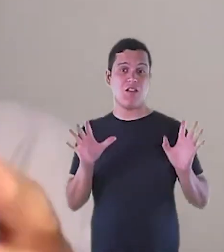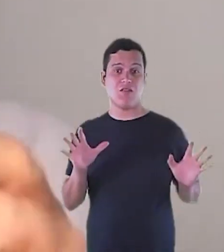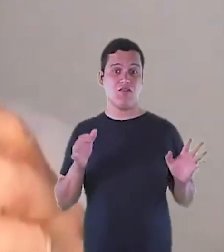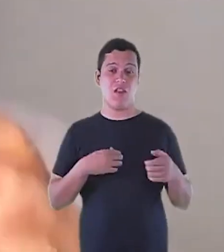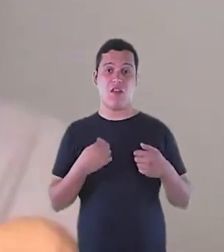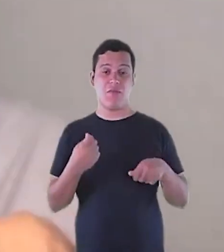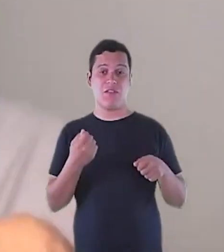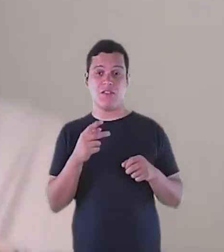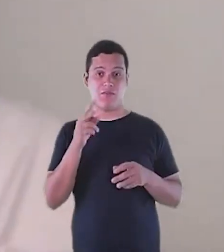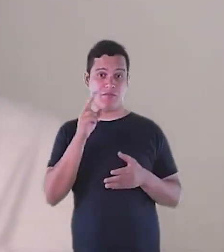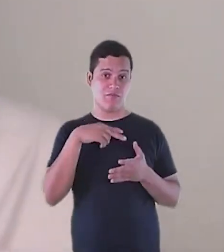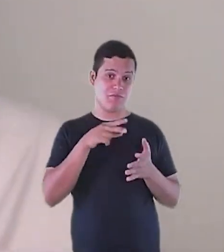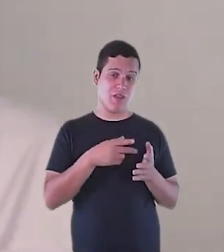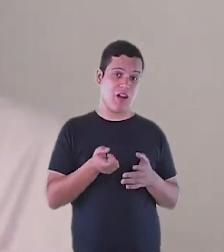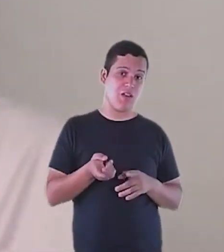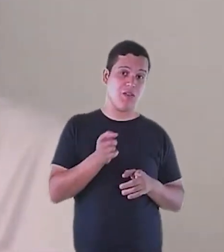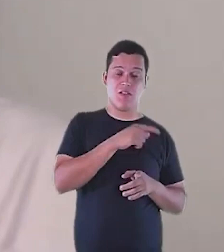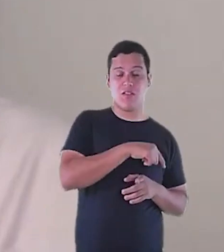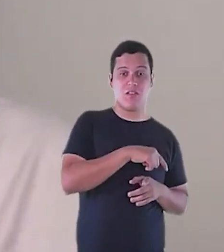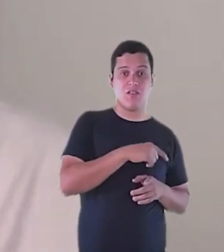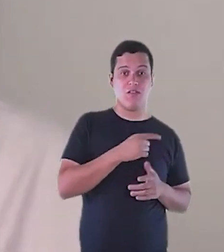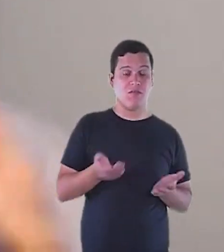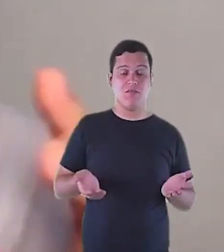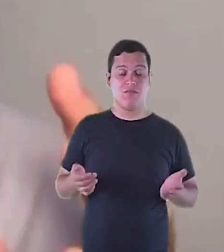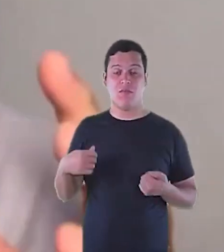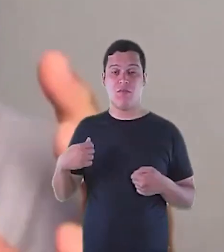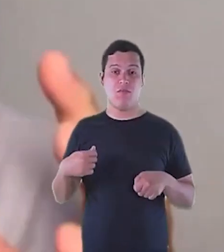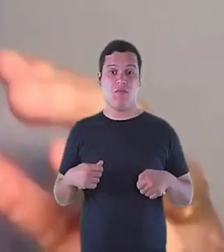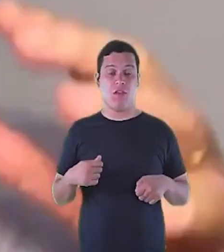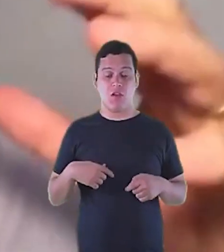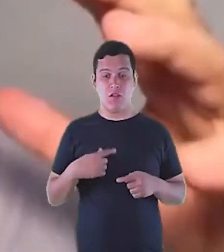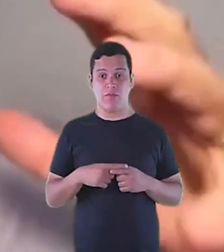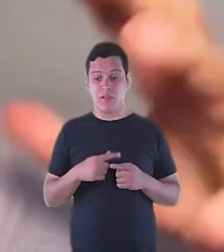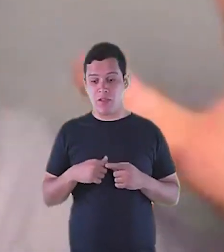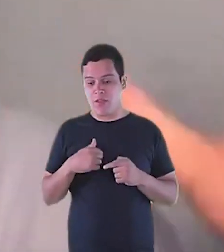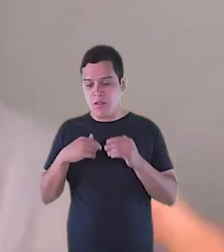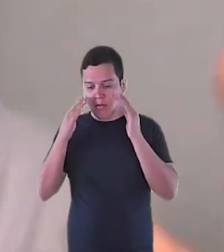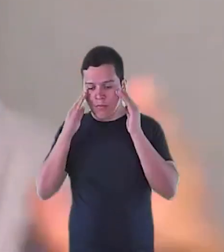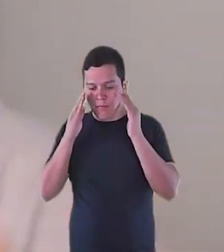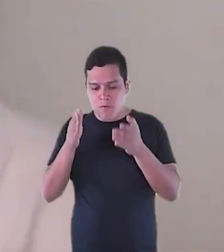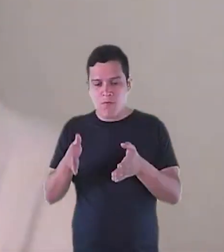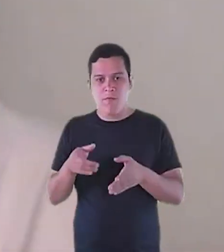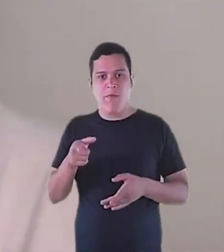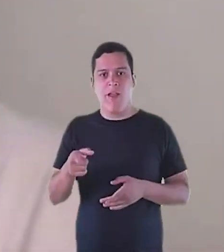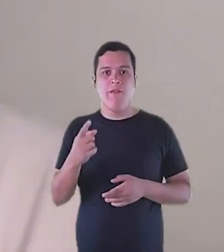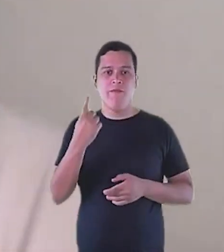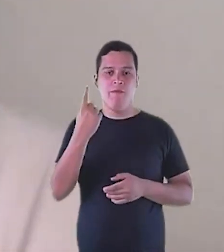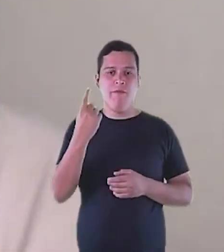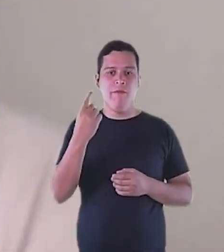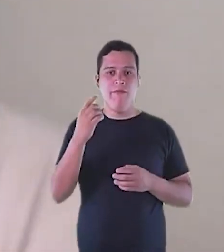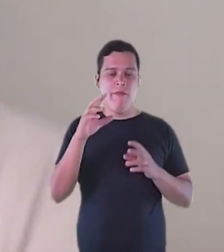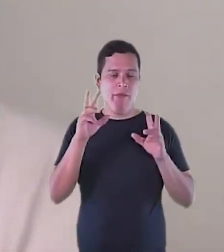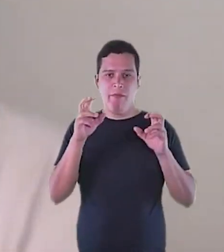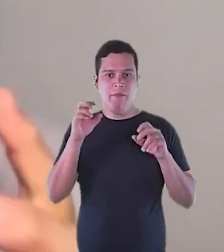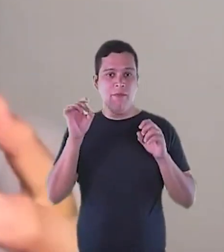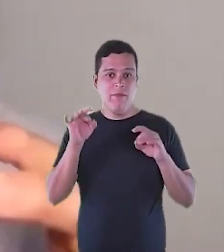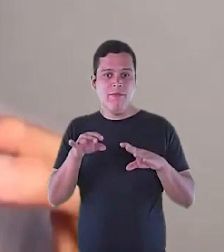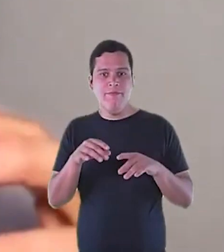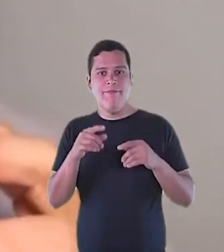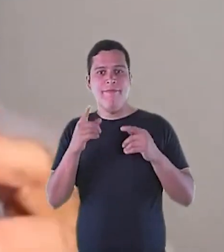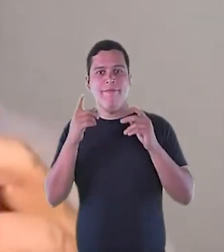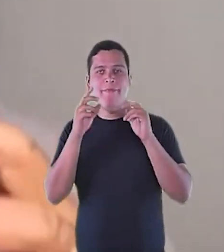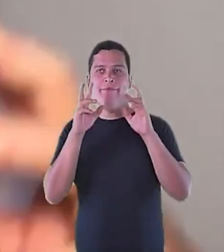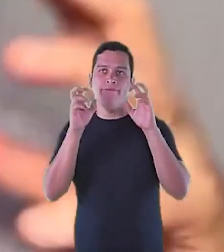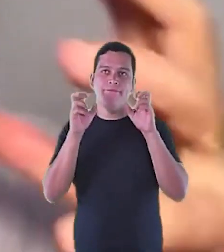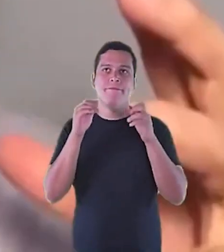daquela visão, daquele ângulo que eu estou iluminando dentro de um panorama maior que a escravidão. Então eu